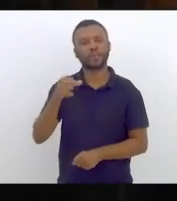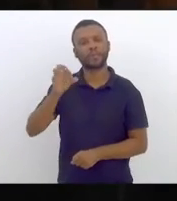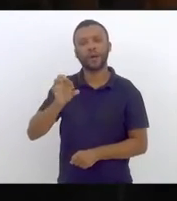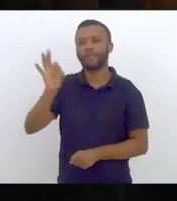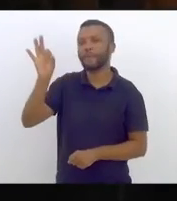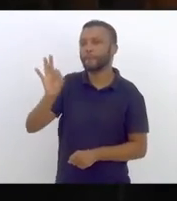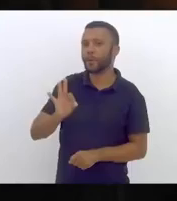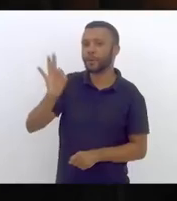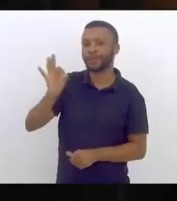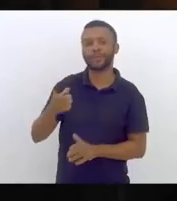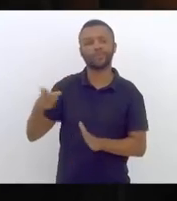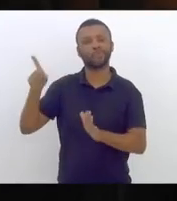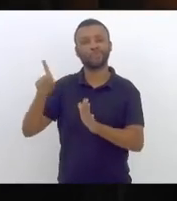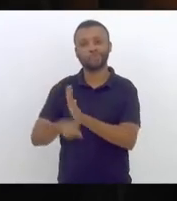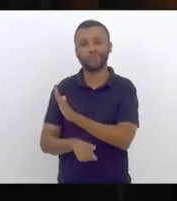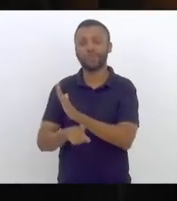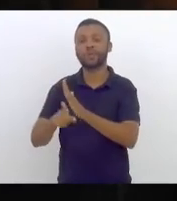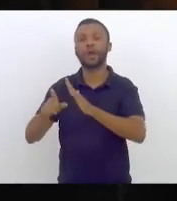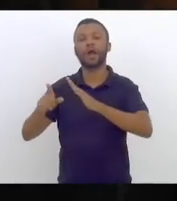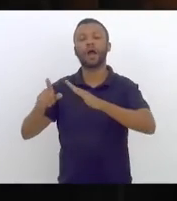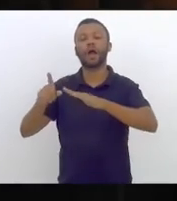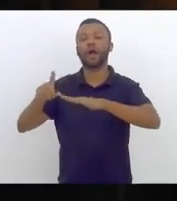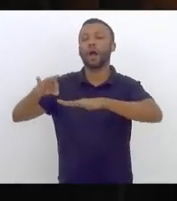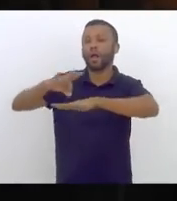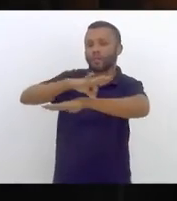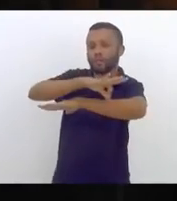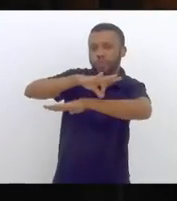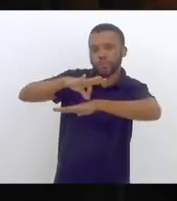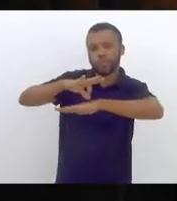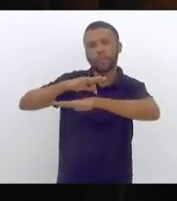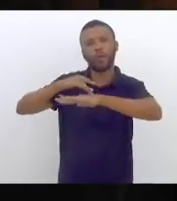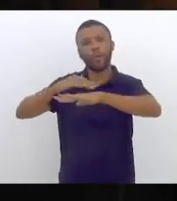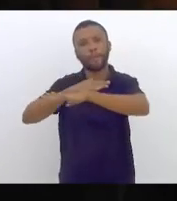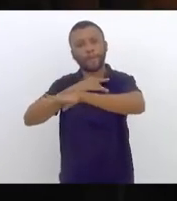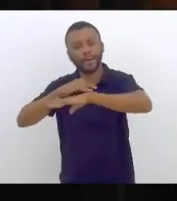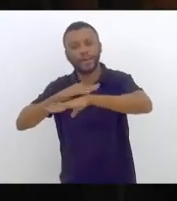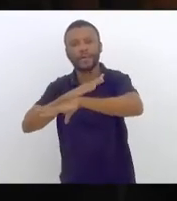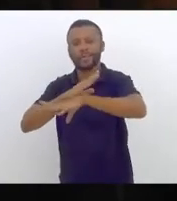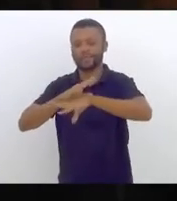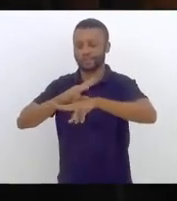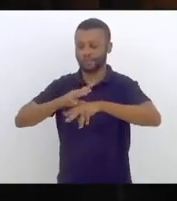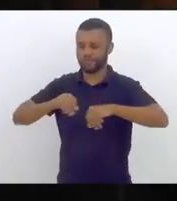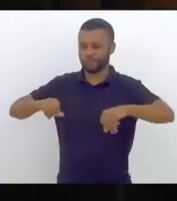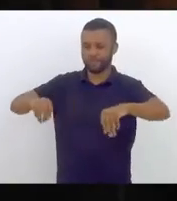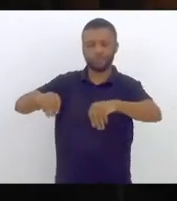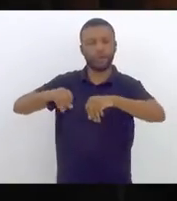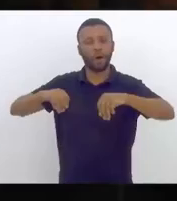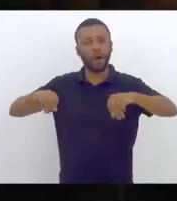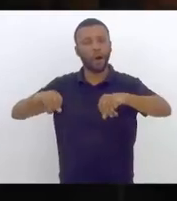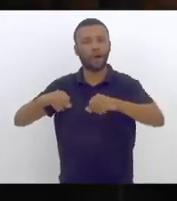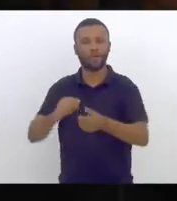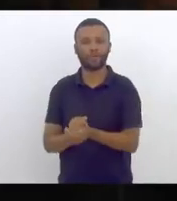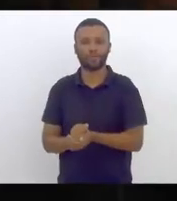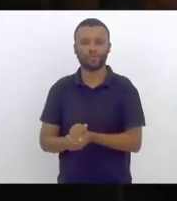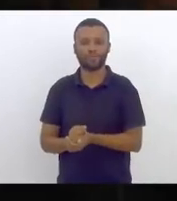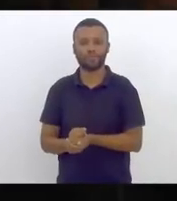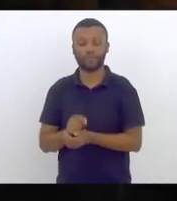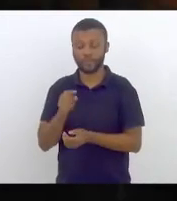69,39%, ou seja, urbanismo, que trata do solo urbano, daquilo que deveria